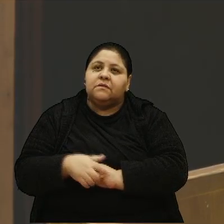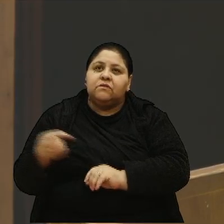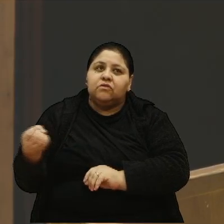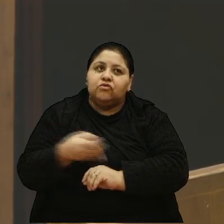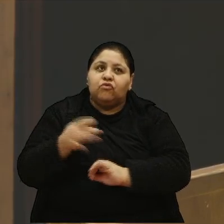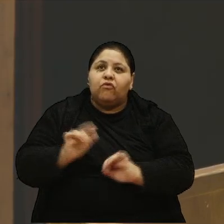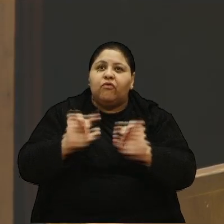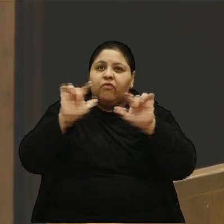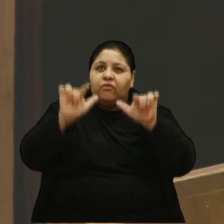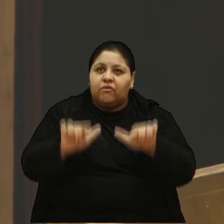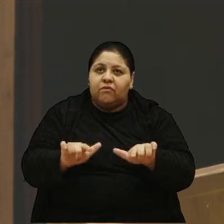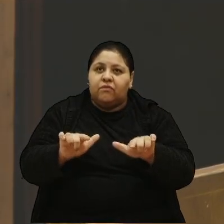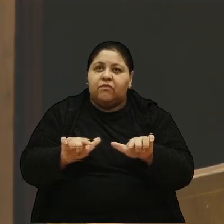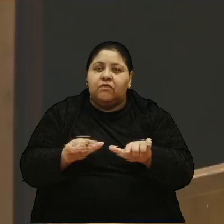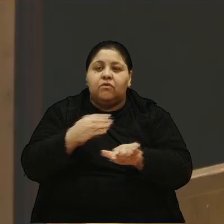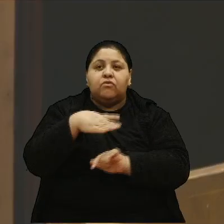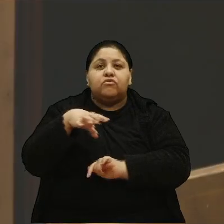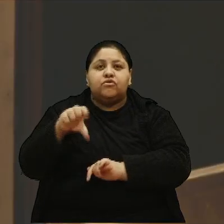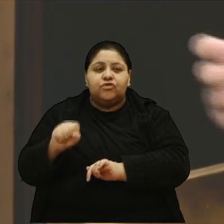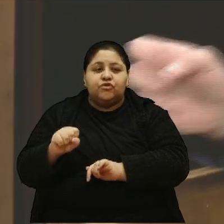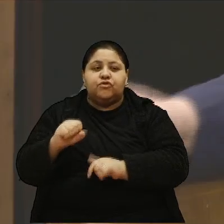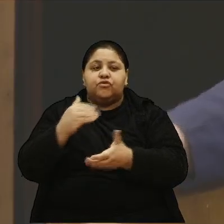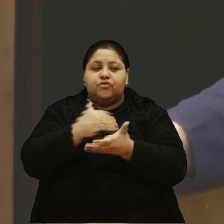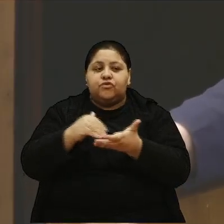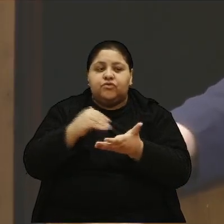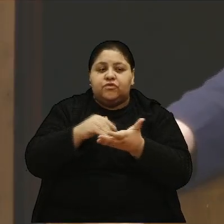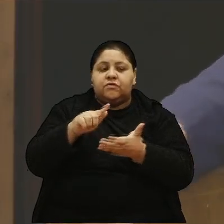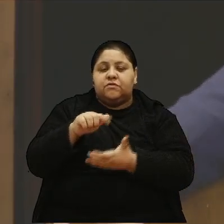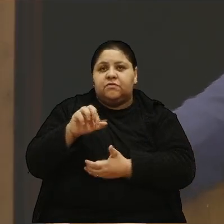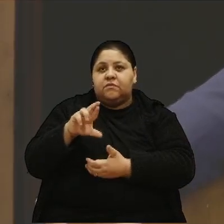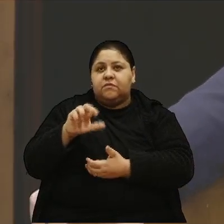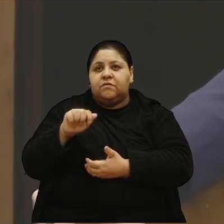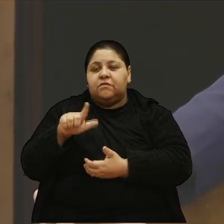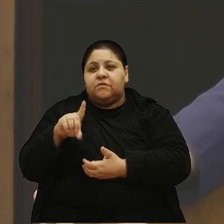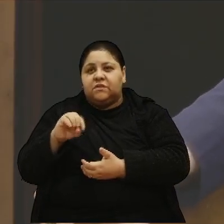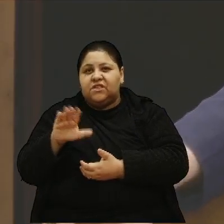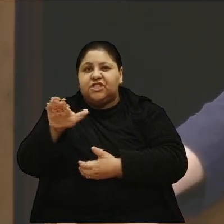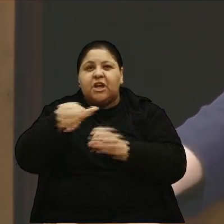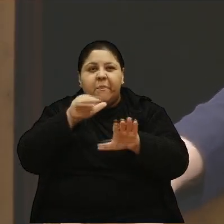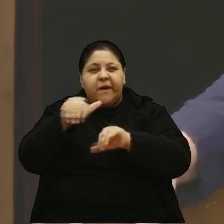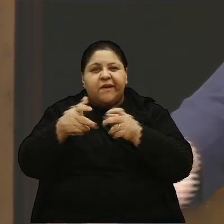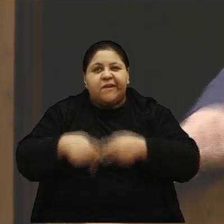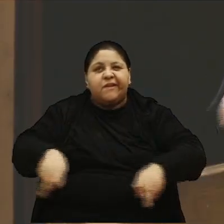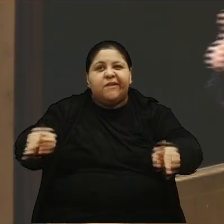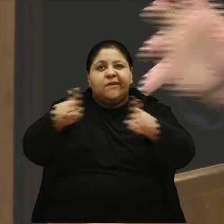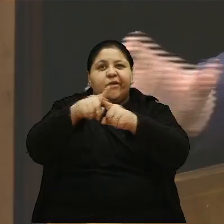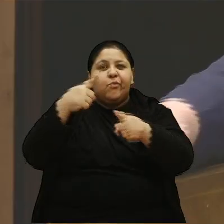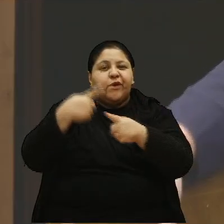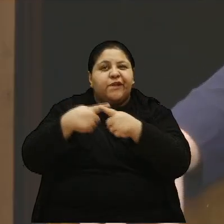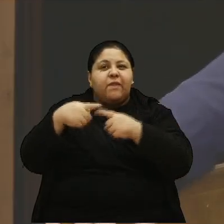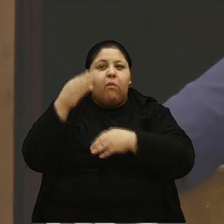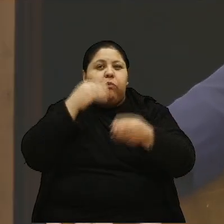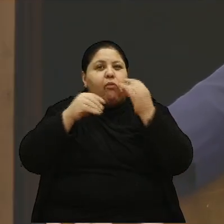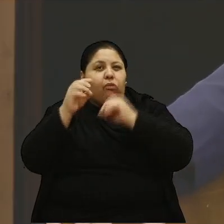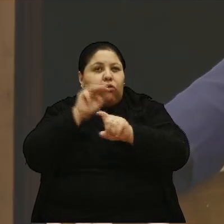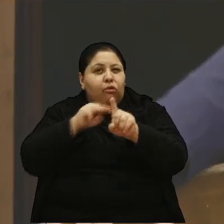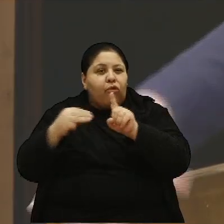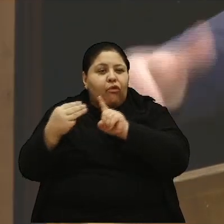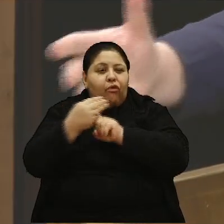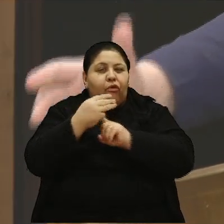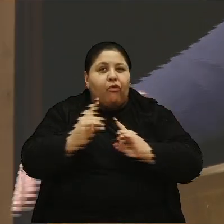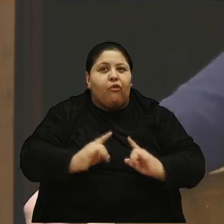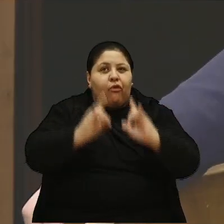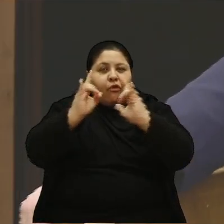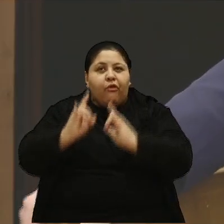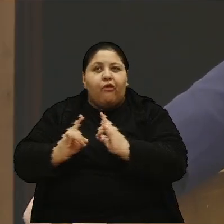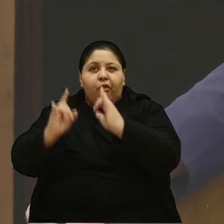espaço para o CES. Ontem o secretário Geraldo falou sobre isso, está em processo de chamamento público, até porque houve uma especulação no mercado imobiliário quando se falou em um novo